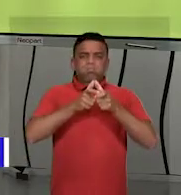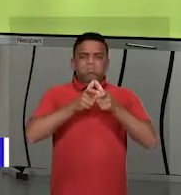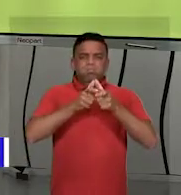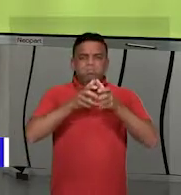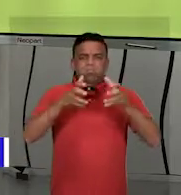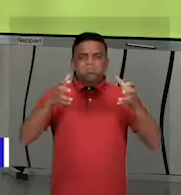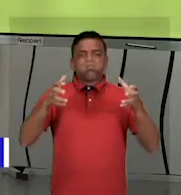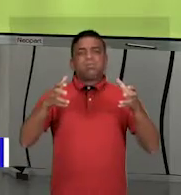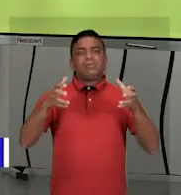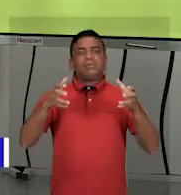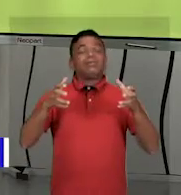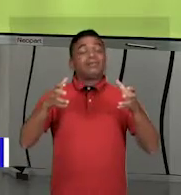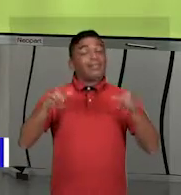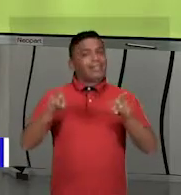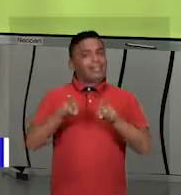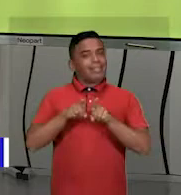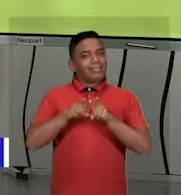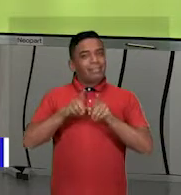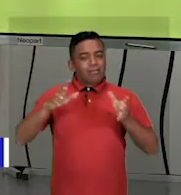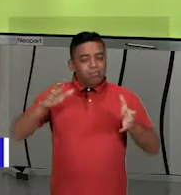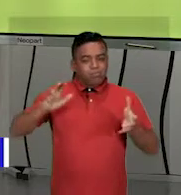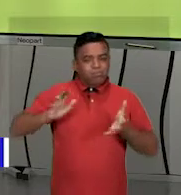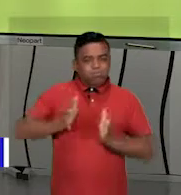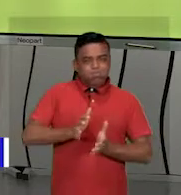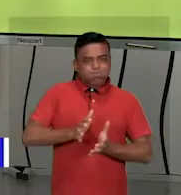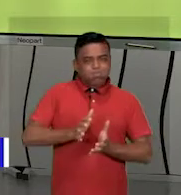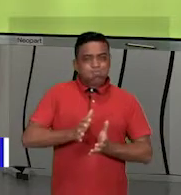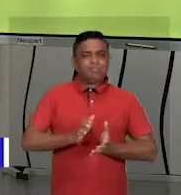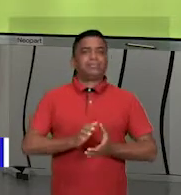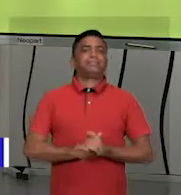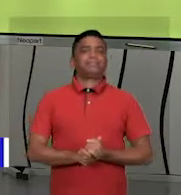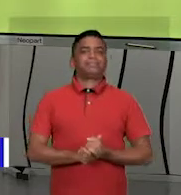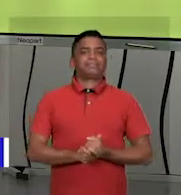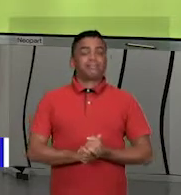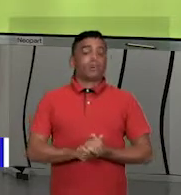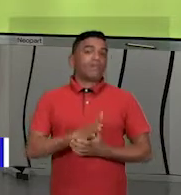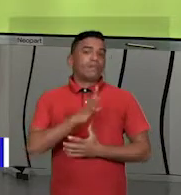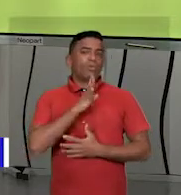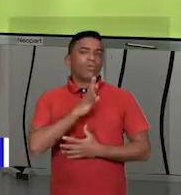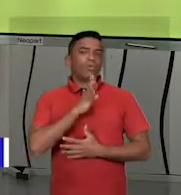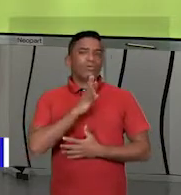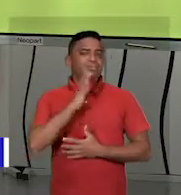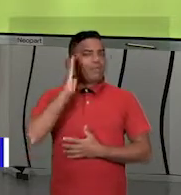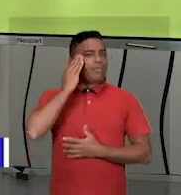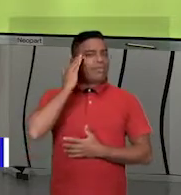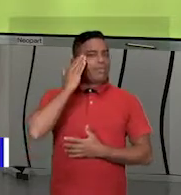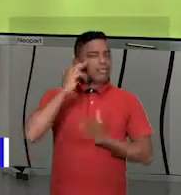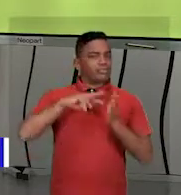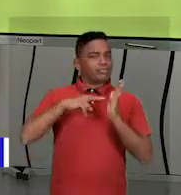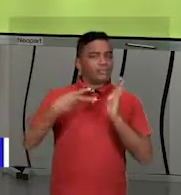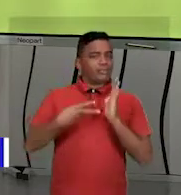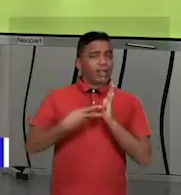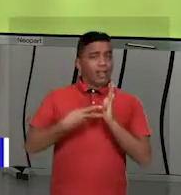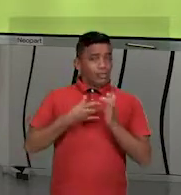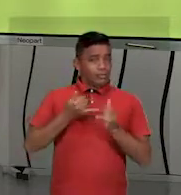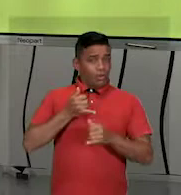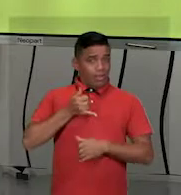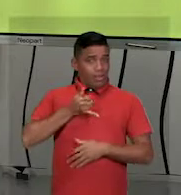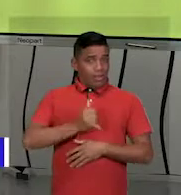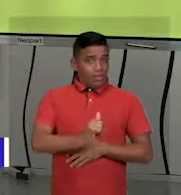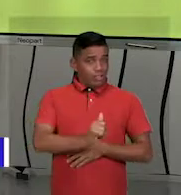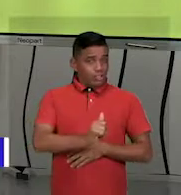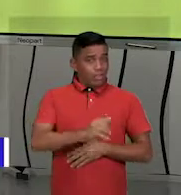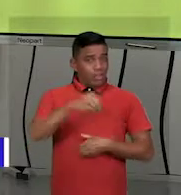também durante o processo de compressão. Nós vamos conhecer, compreender o significado de energia interna de